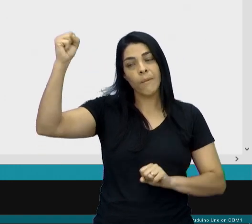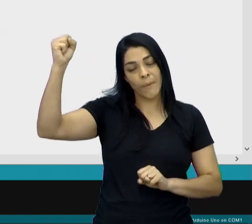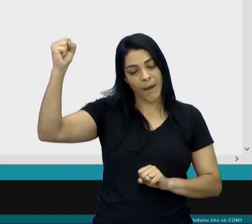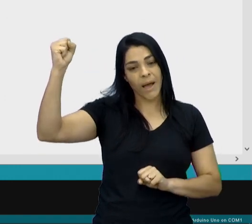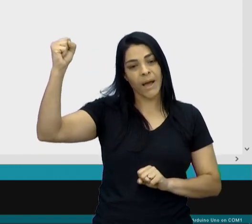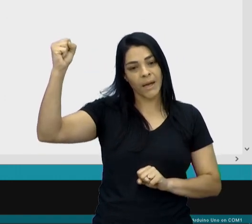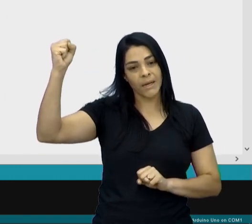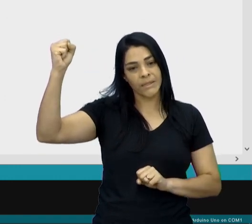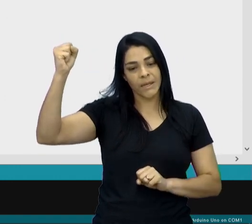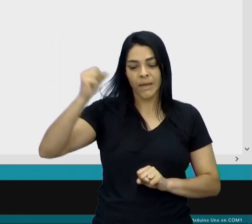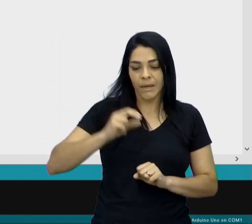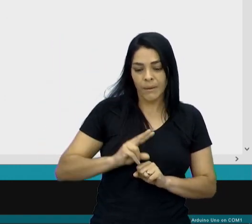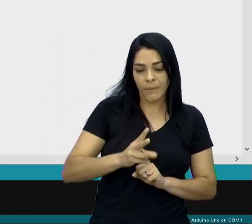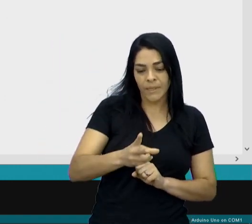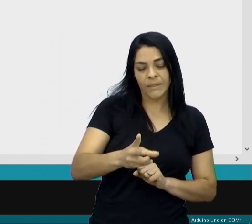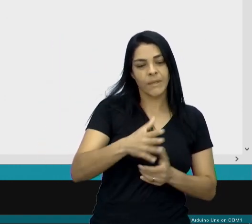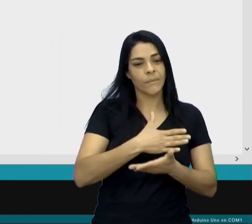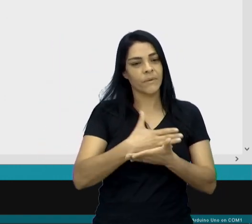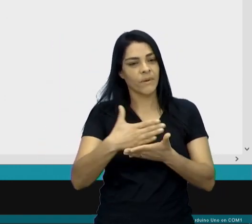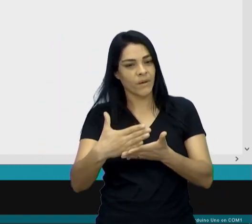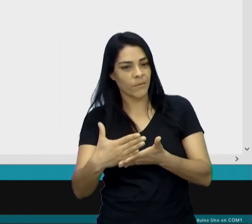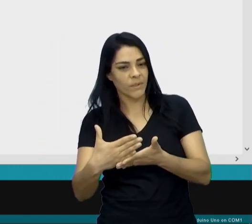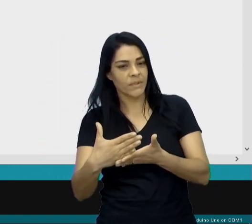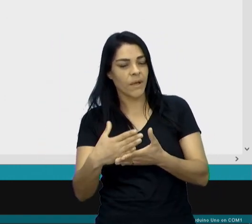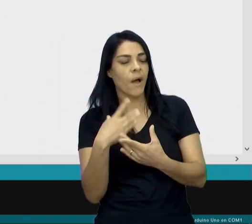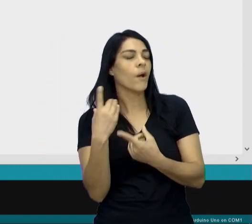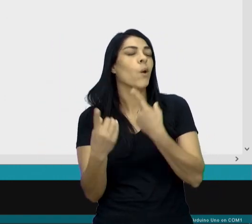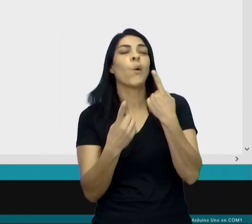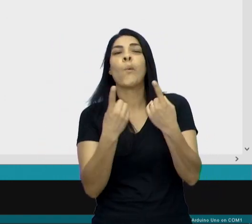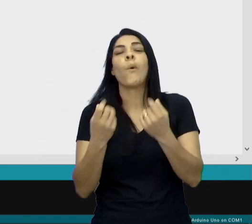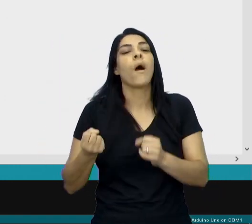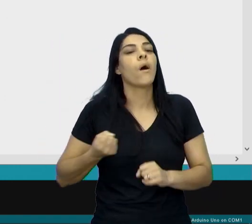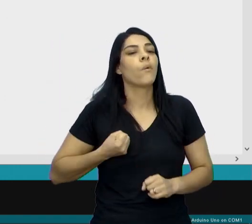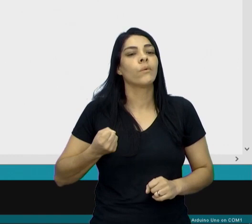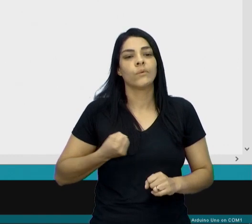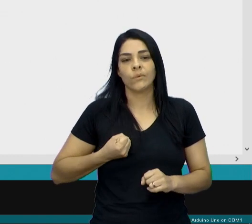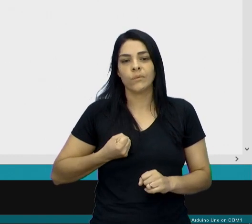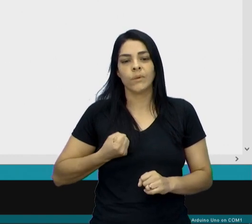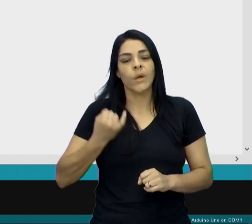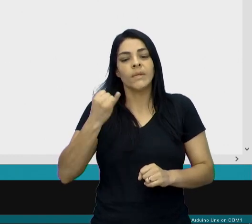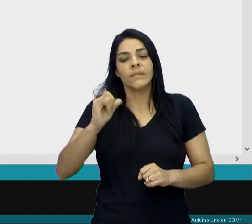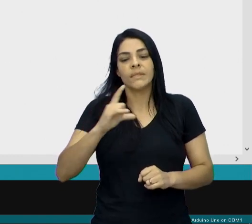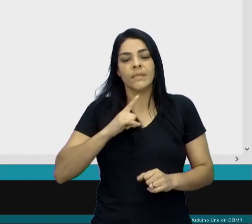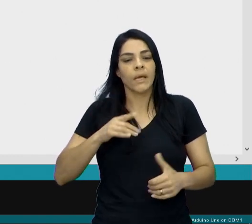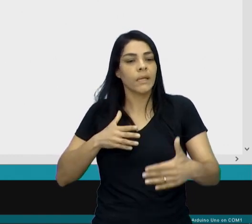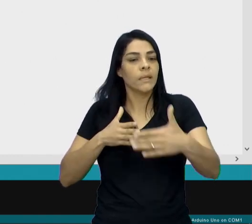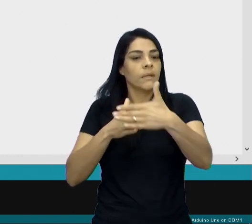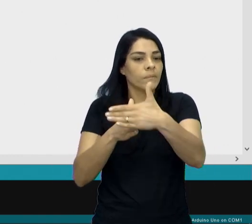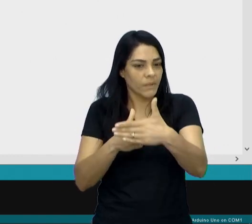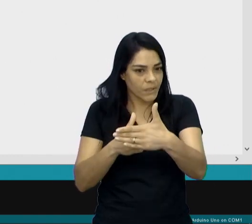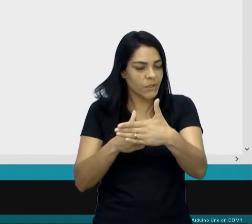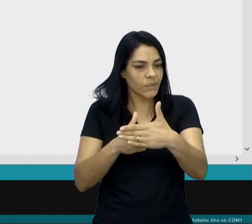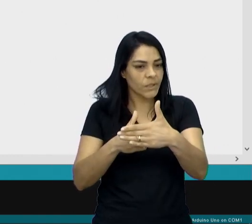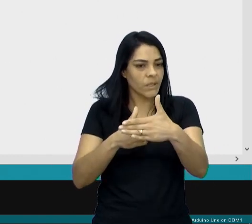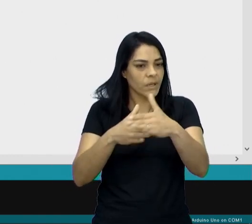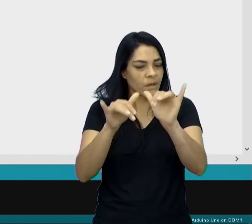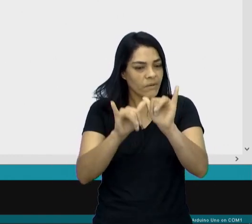para sempre, vai começar em que número, se tem um limite, tá certo? E você vai dizer onde que